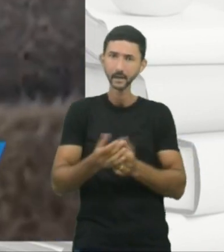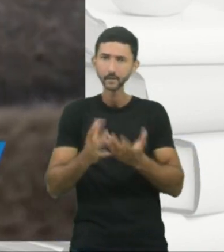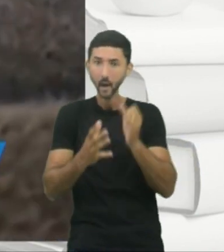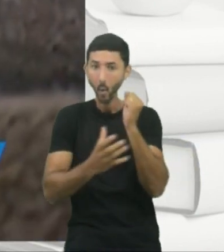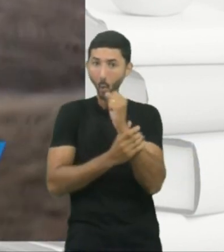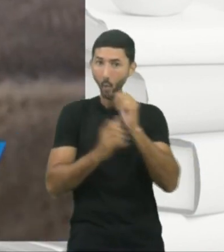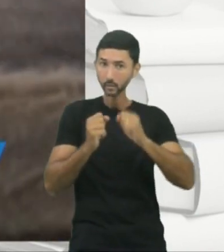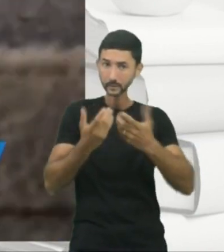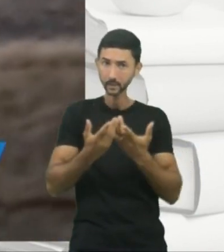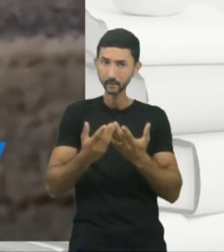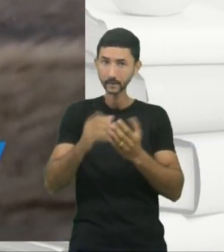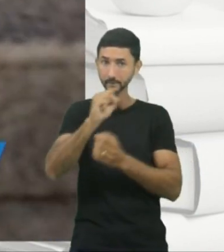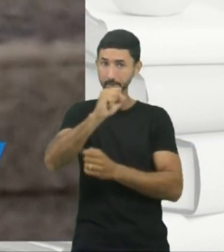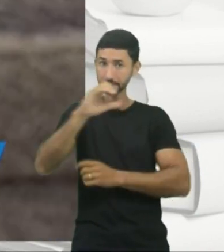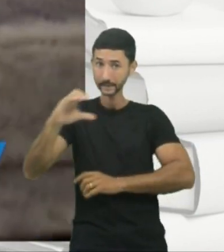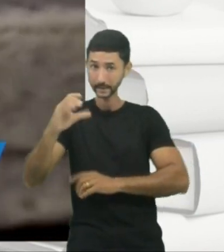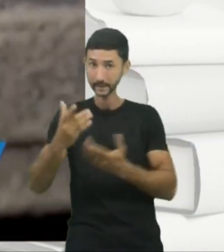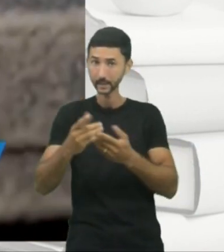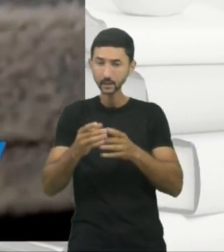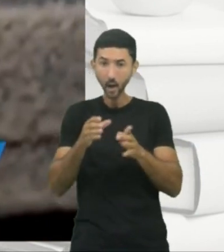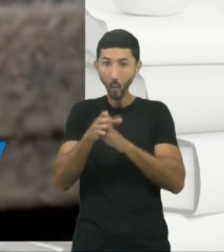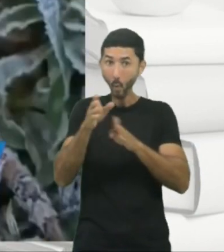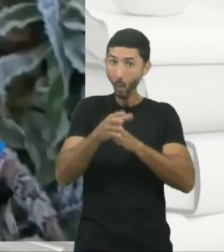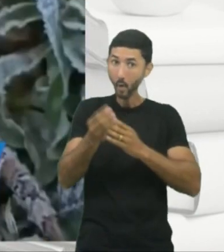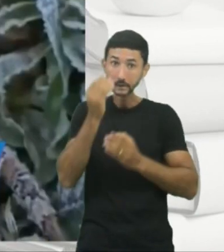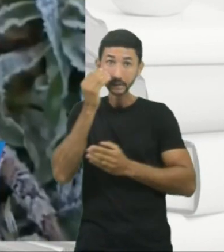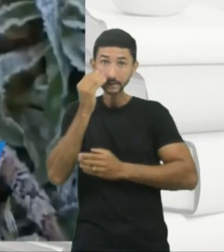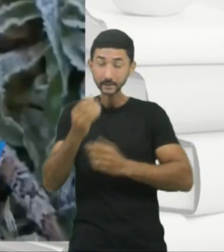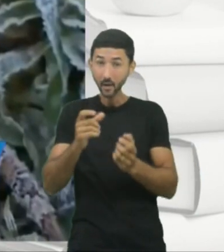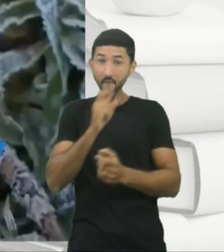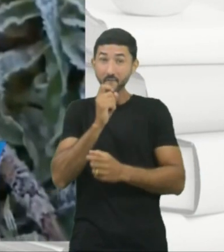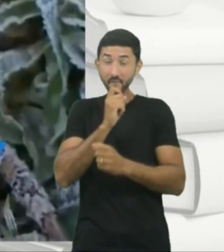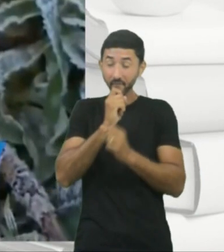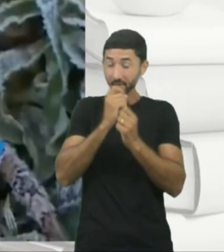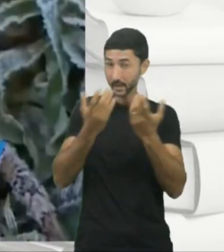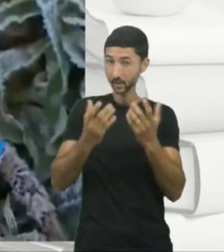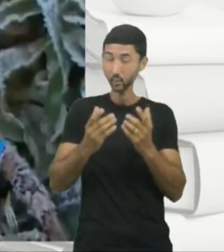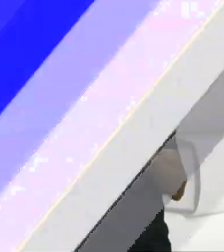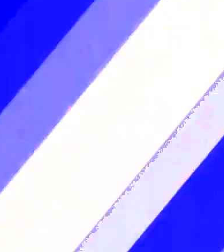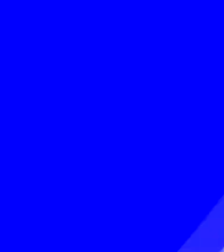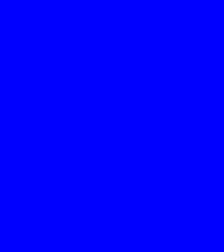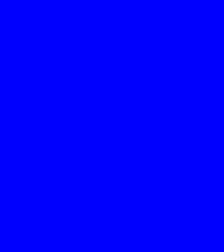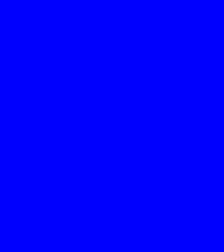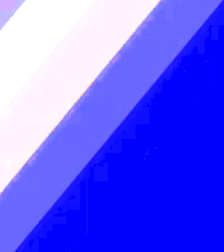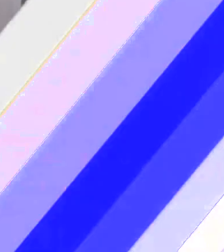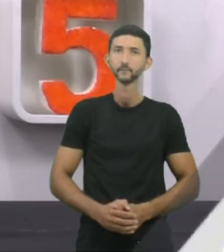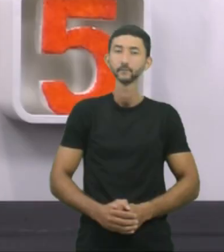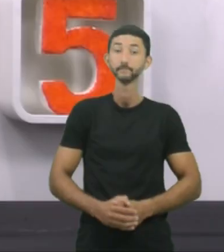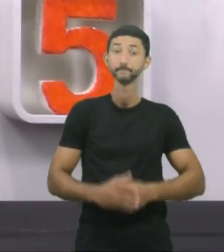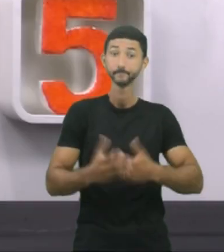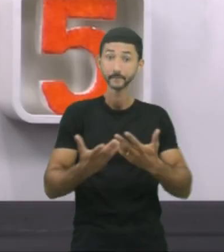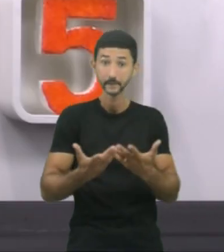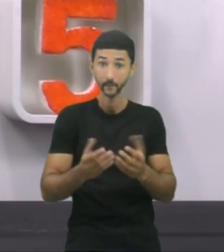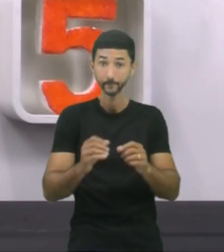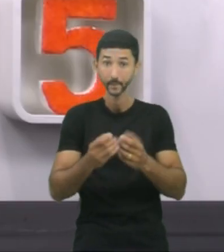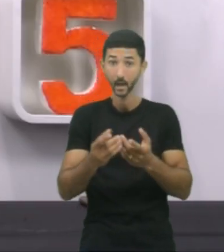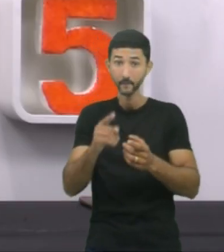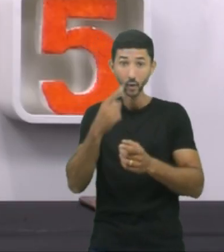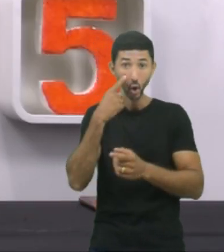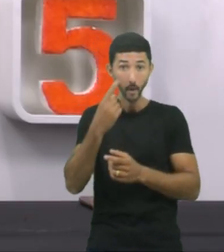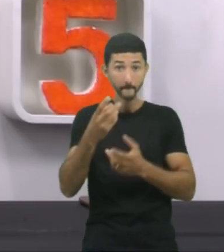Defesa Civil de Santa Catarina alerta que há previsão de frio extremo a partir de hoje. Então, como